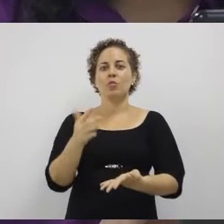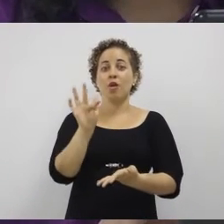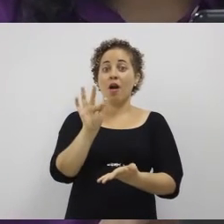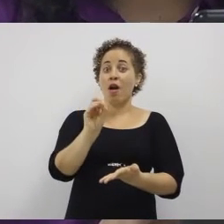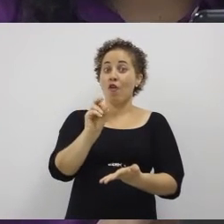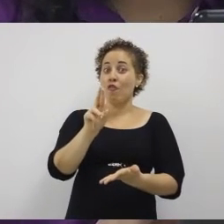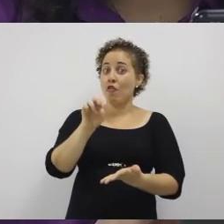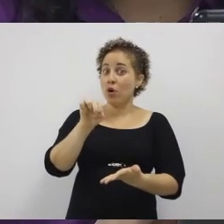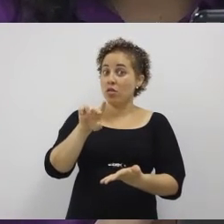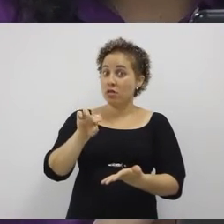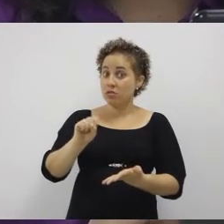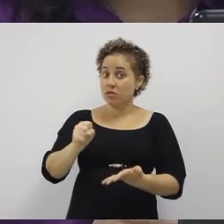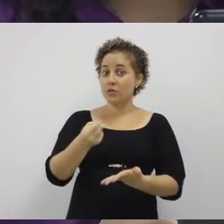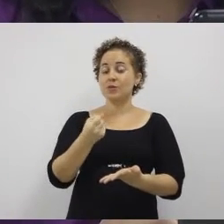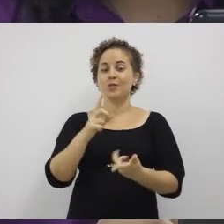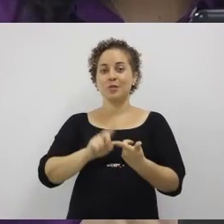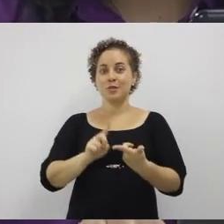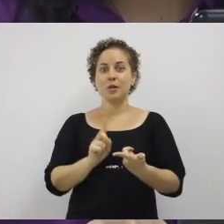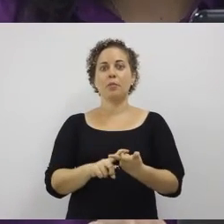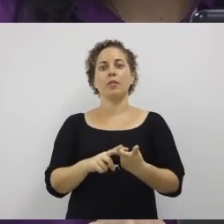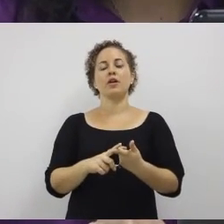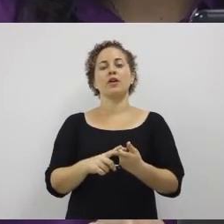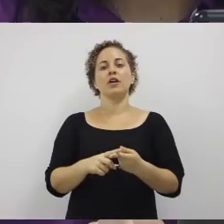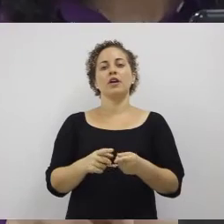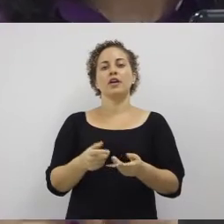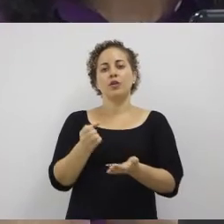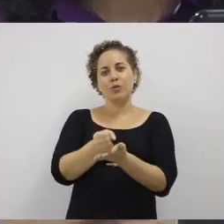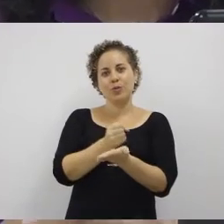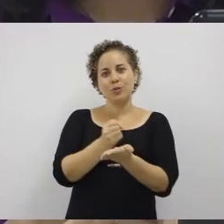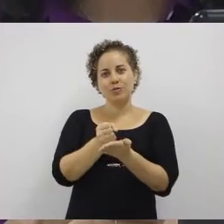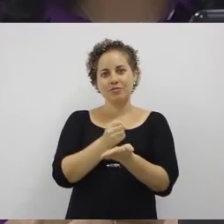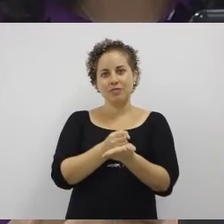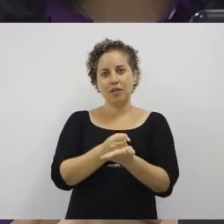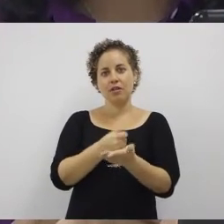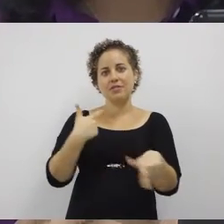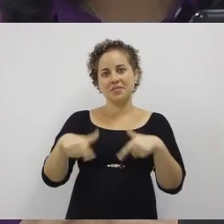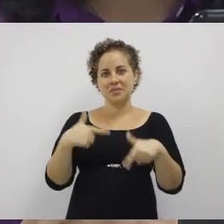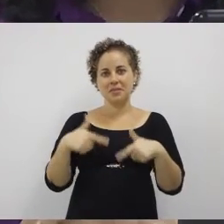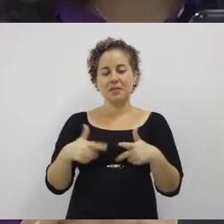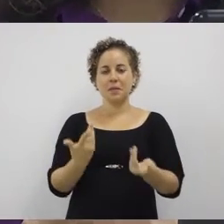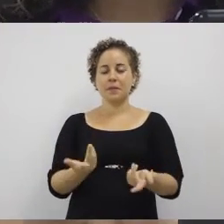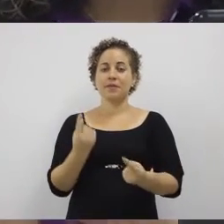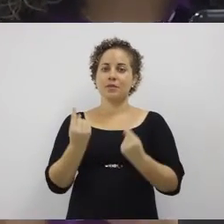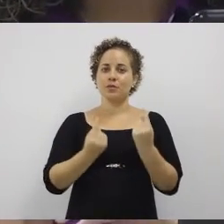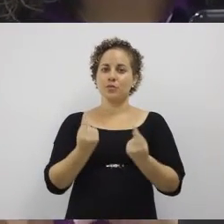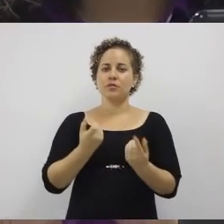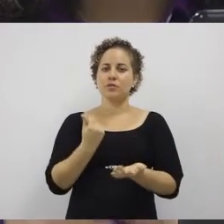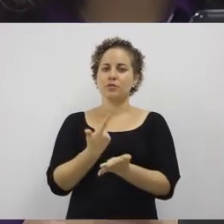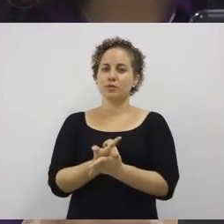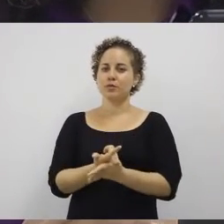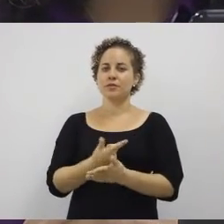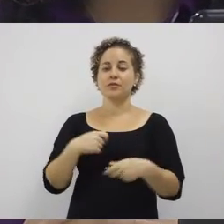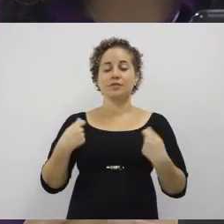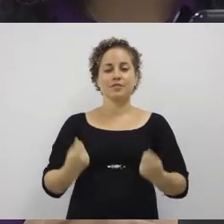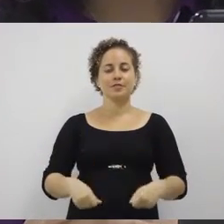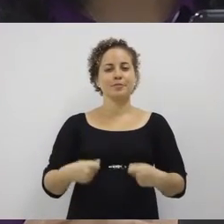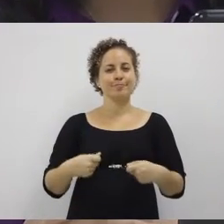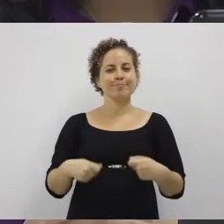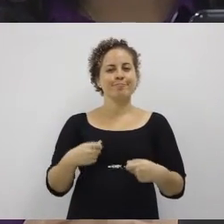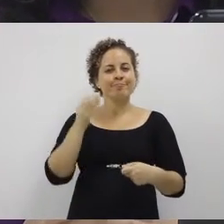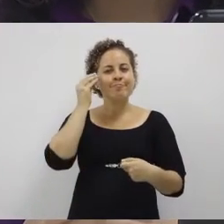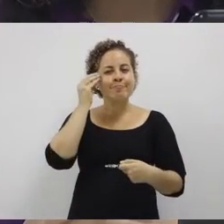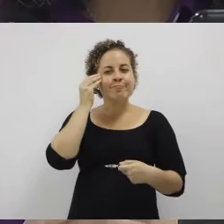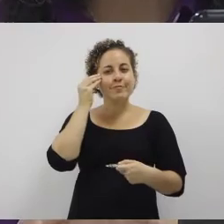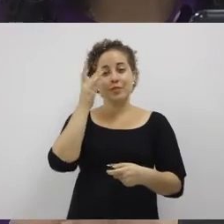a facilidade nas negociações e os acordos de serviços. Algumas questões de compras devem ser um ponto de alerta para